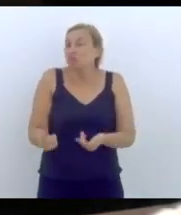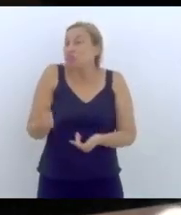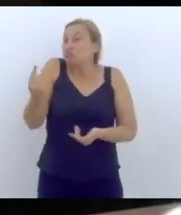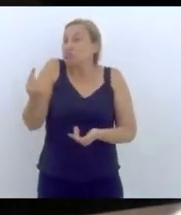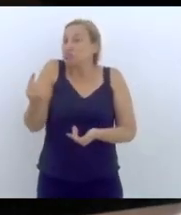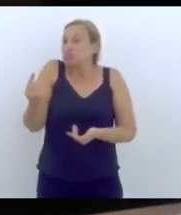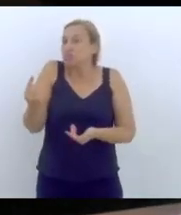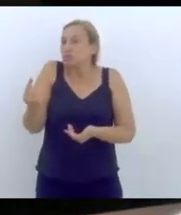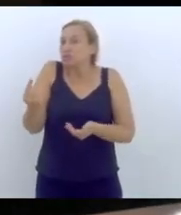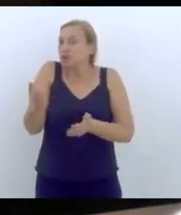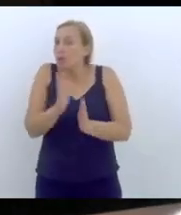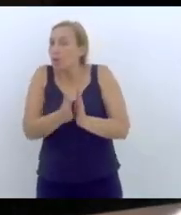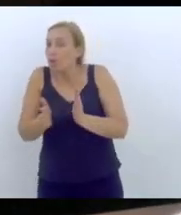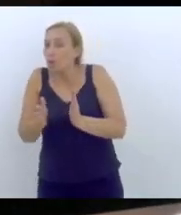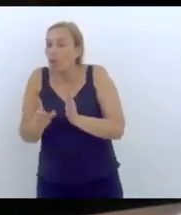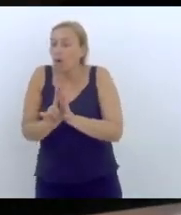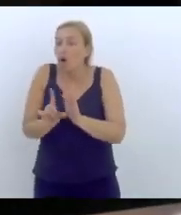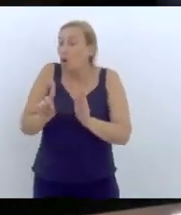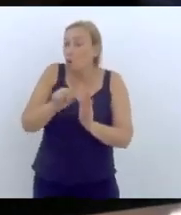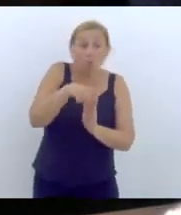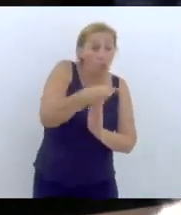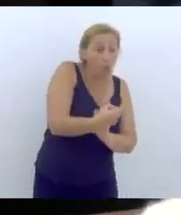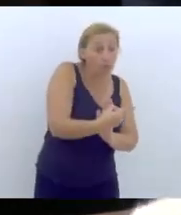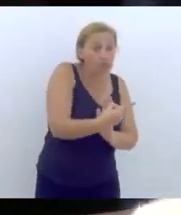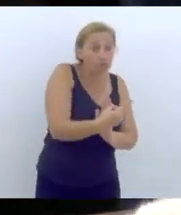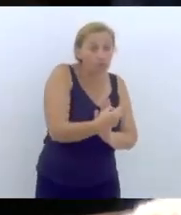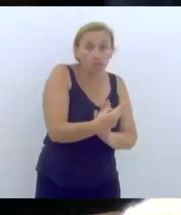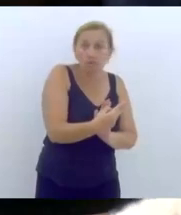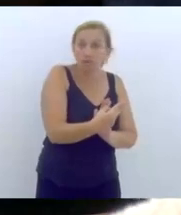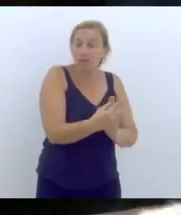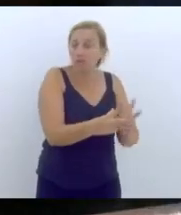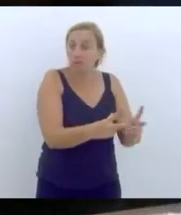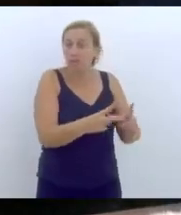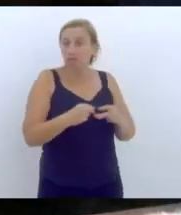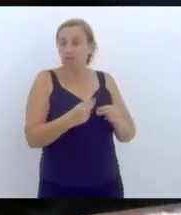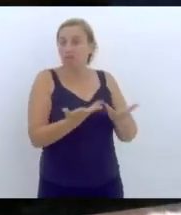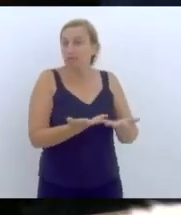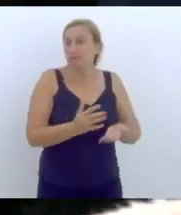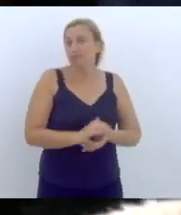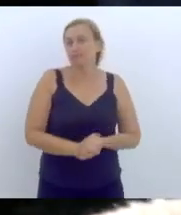processo legislativo, outra questão é o mérito.